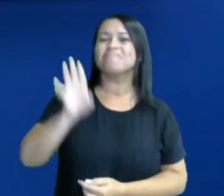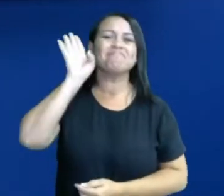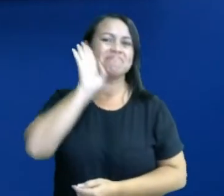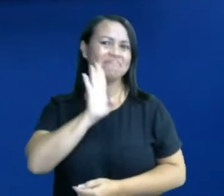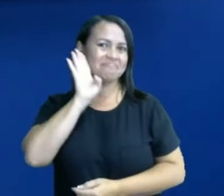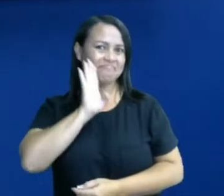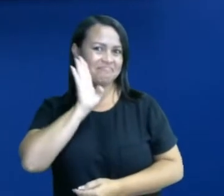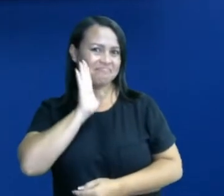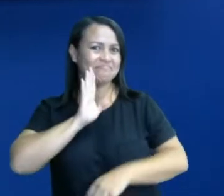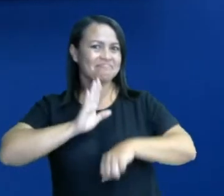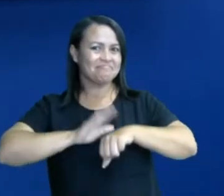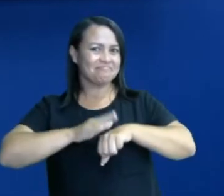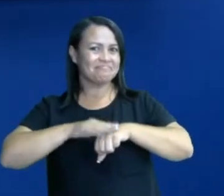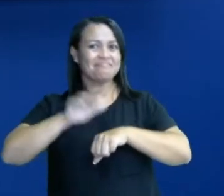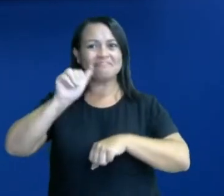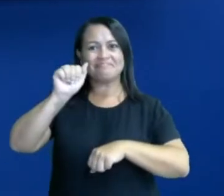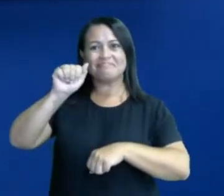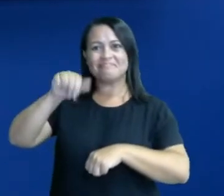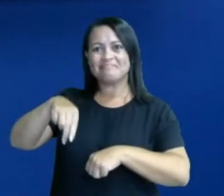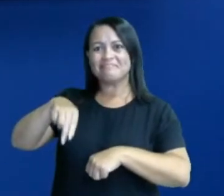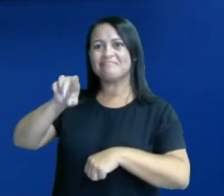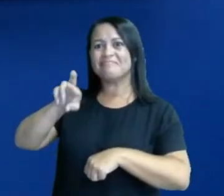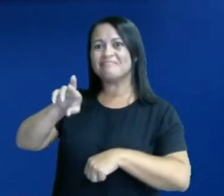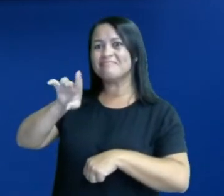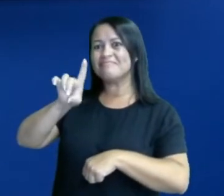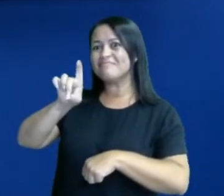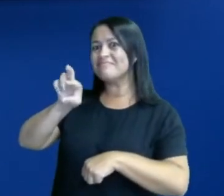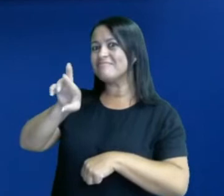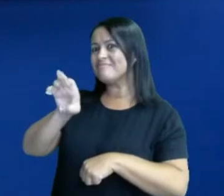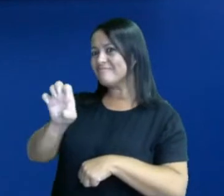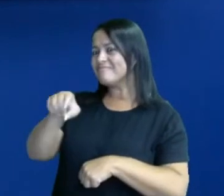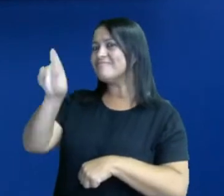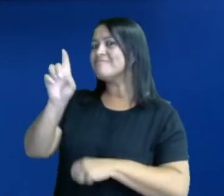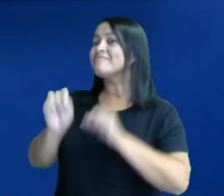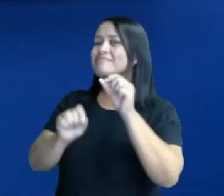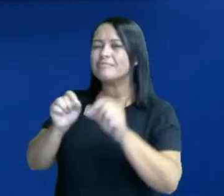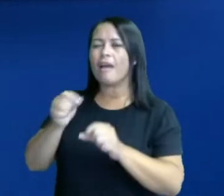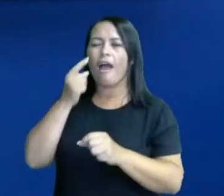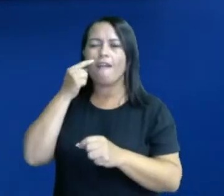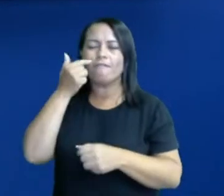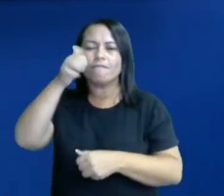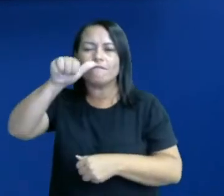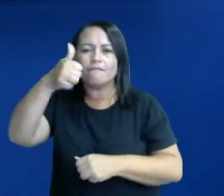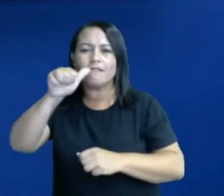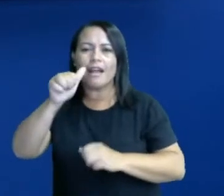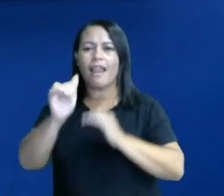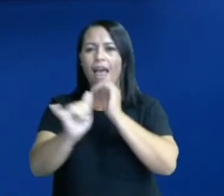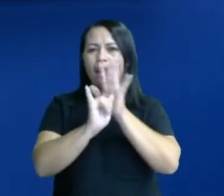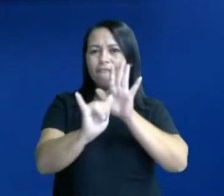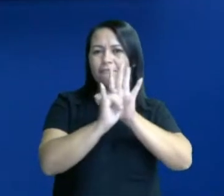a produção do André? E agora vamos avaliar a fábula do André.